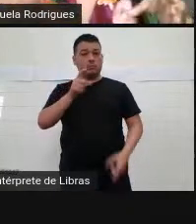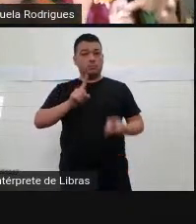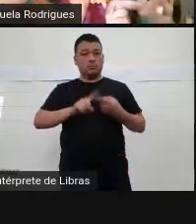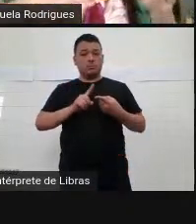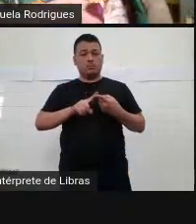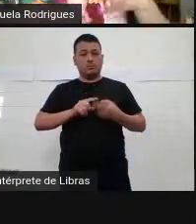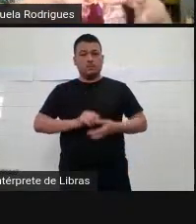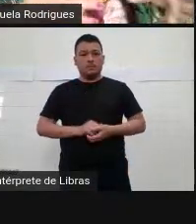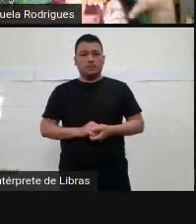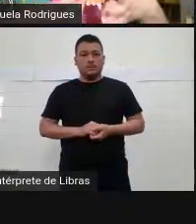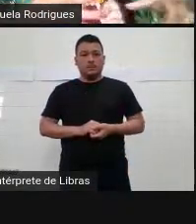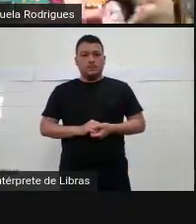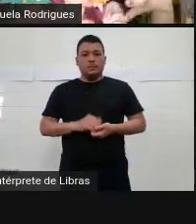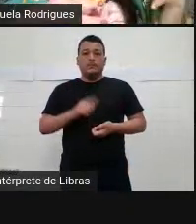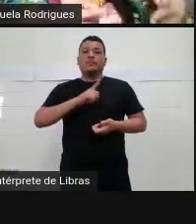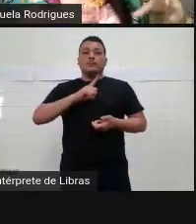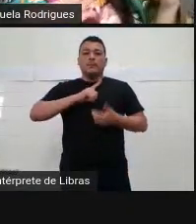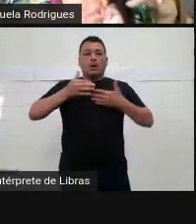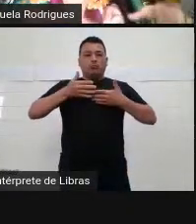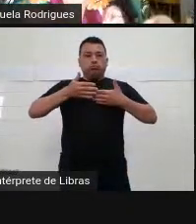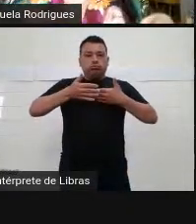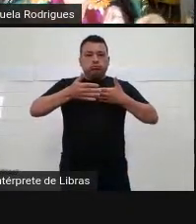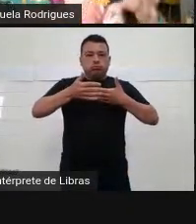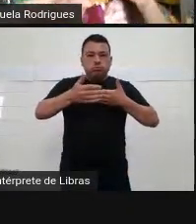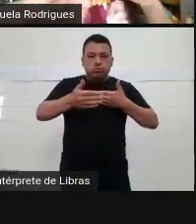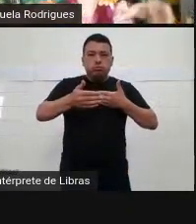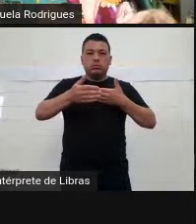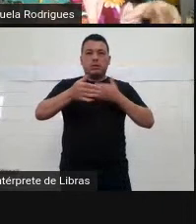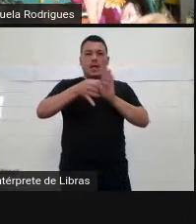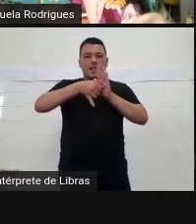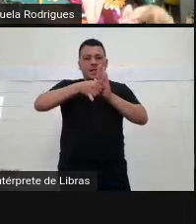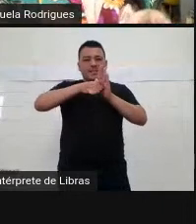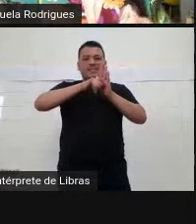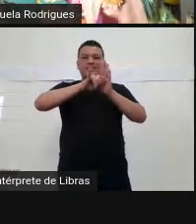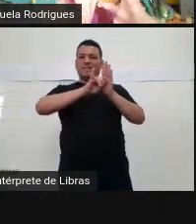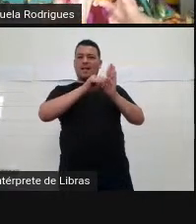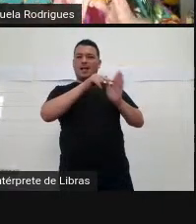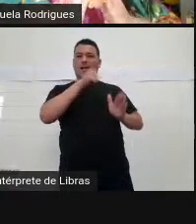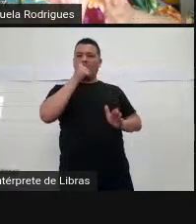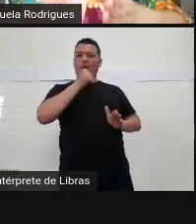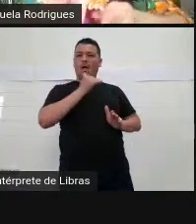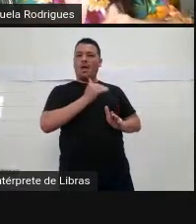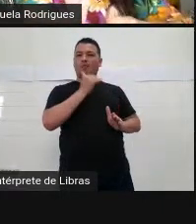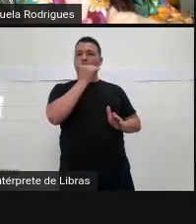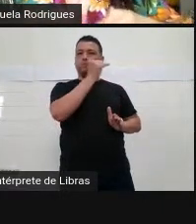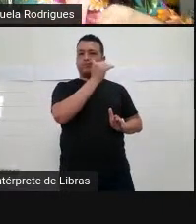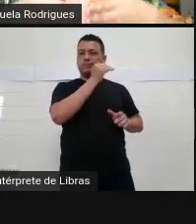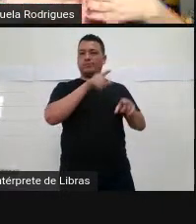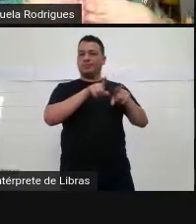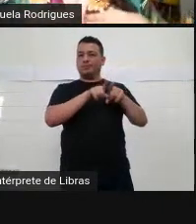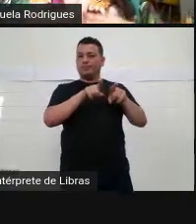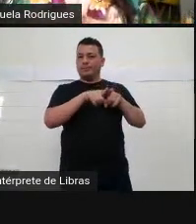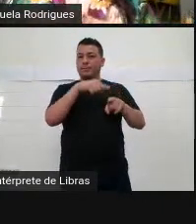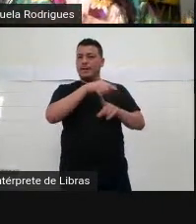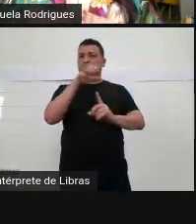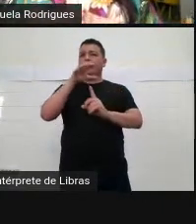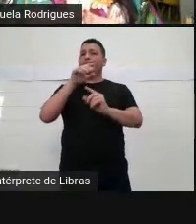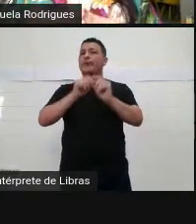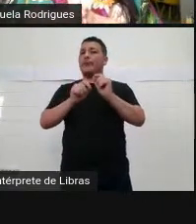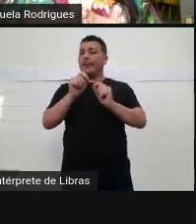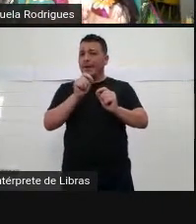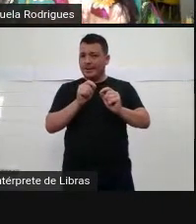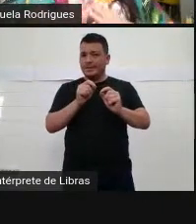que haverá todo esse processo de construção do corpo, e isso vai ter como consequência